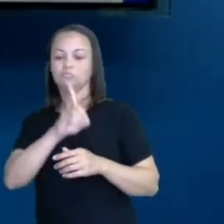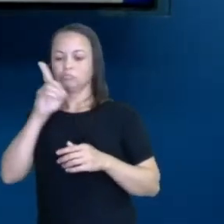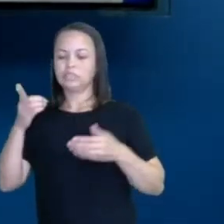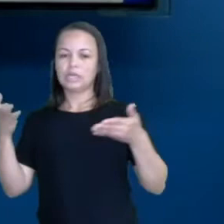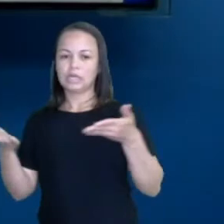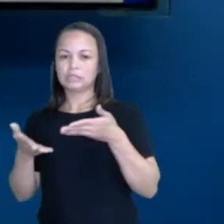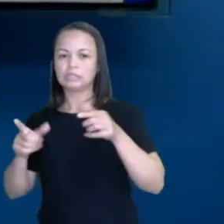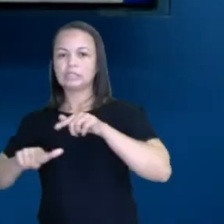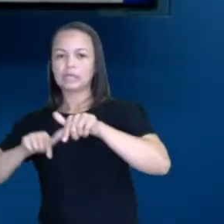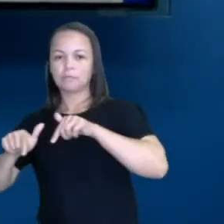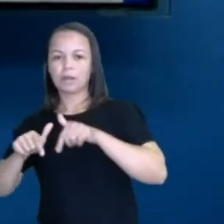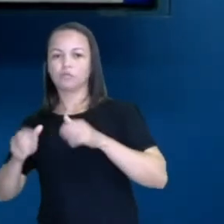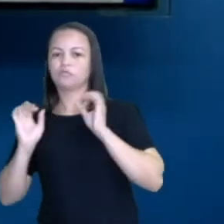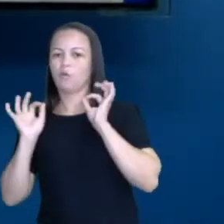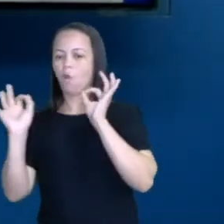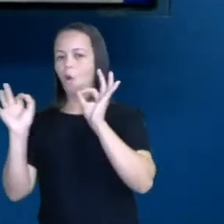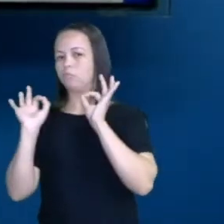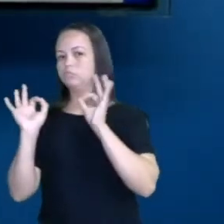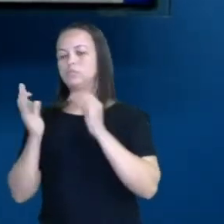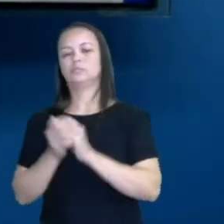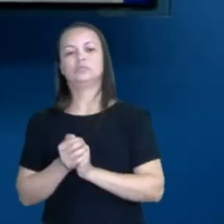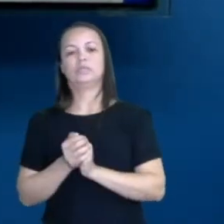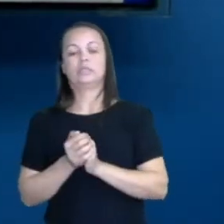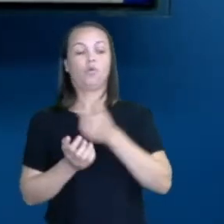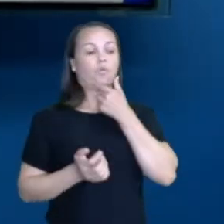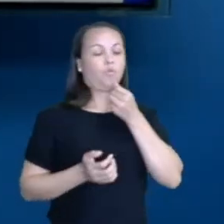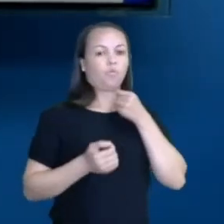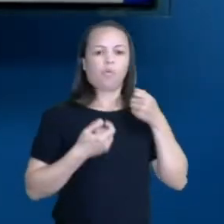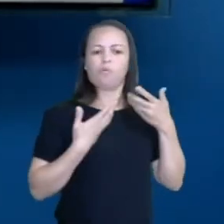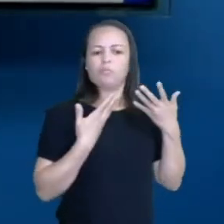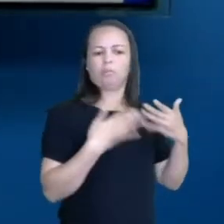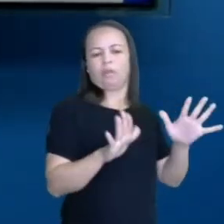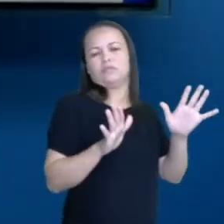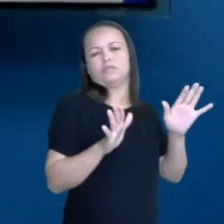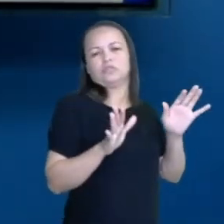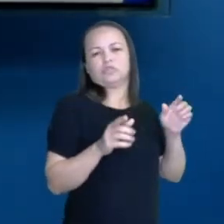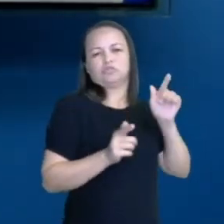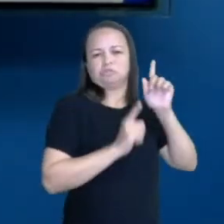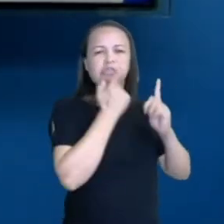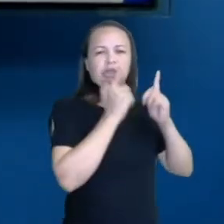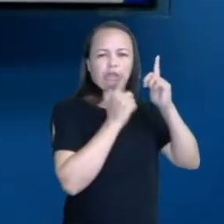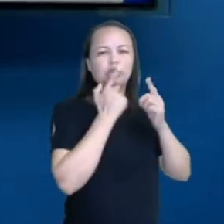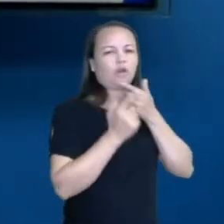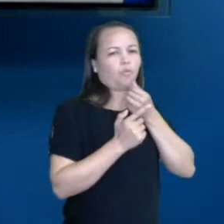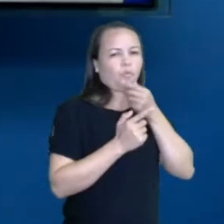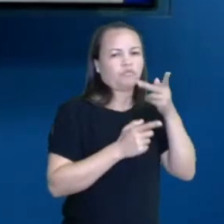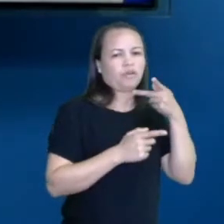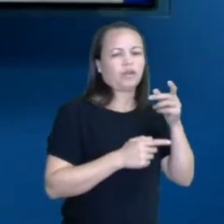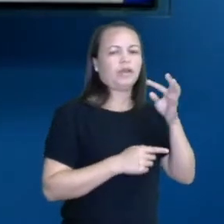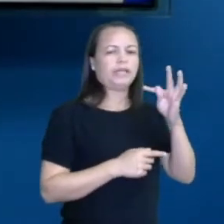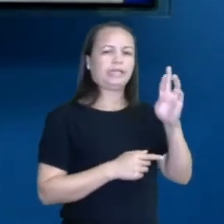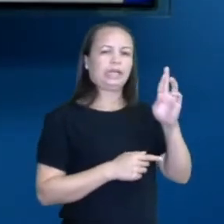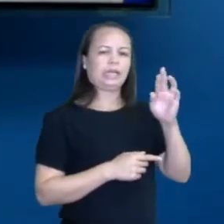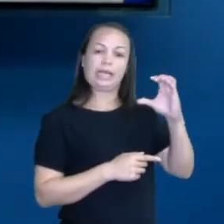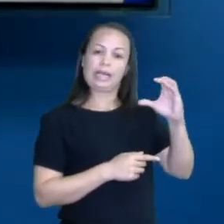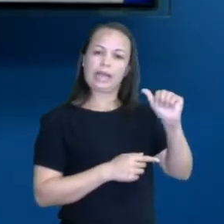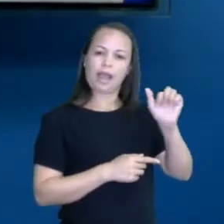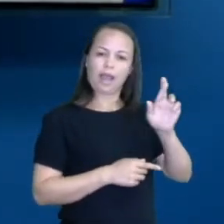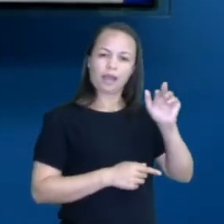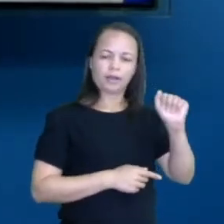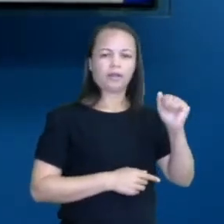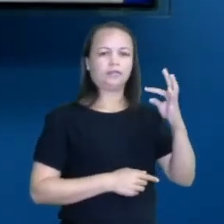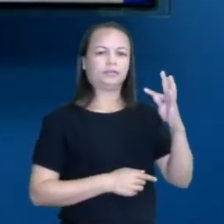Percebam que o homem ele tem uma linguagem mais despojada, mais cheia de gírias. Cara, trampo,